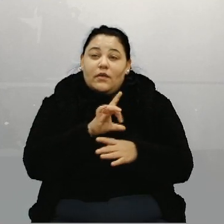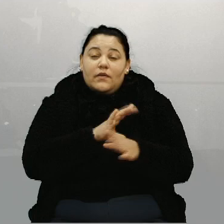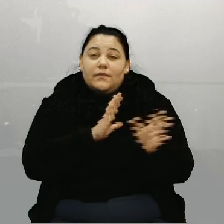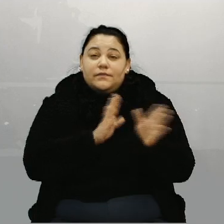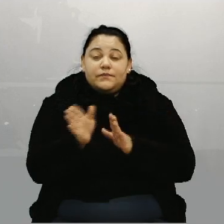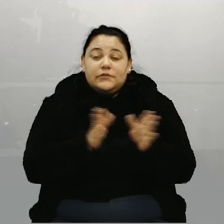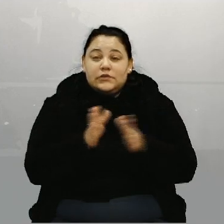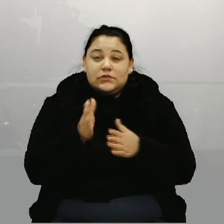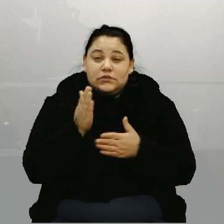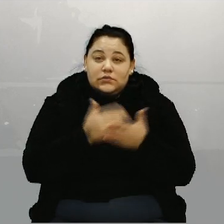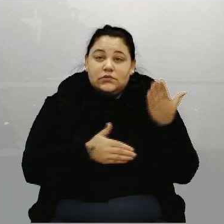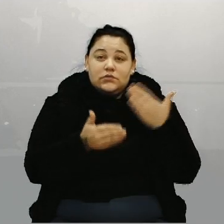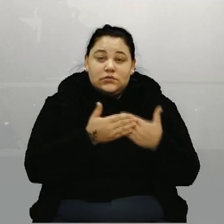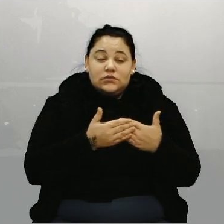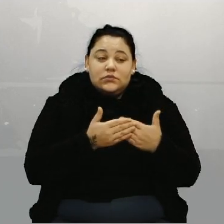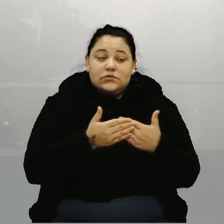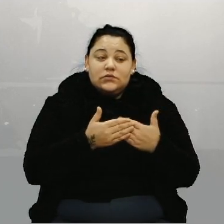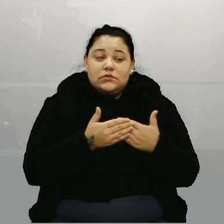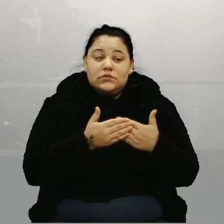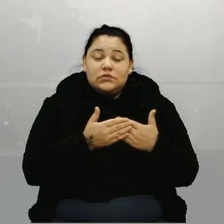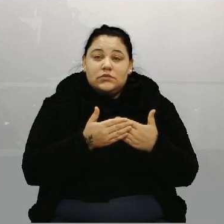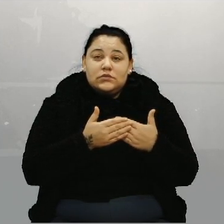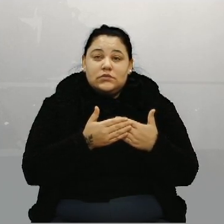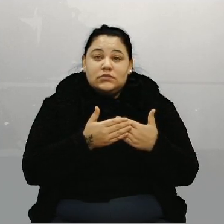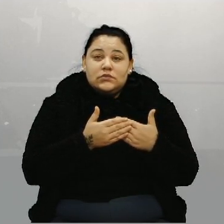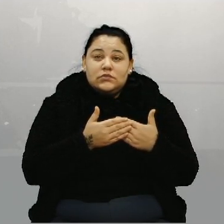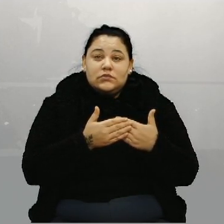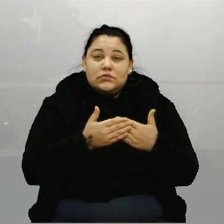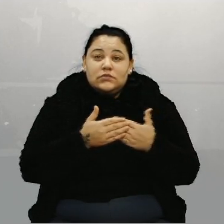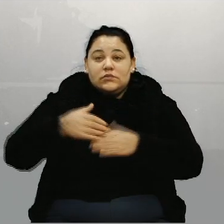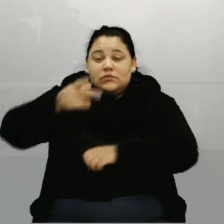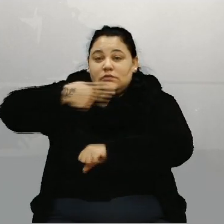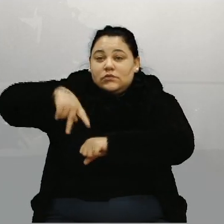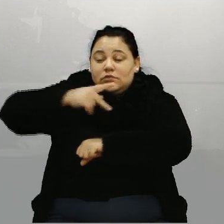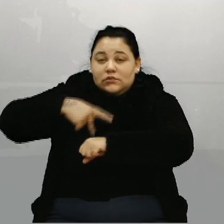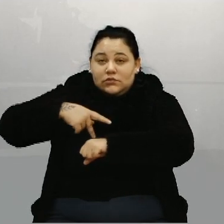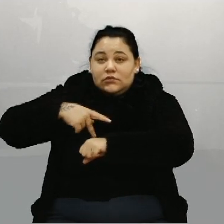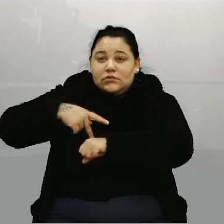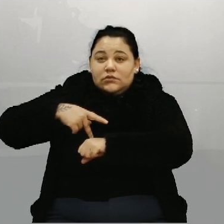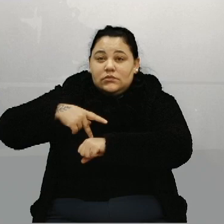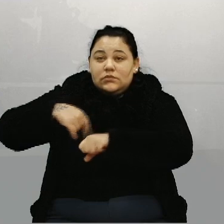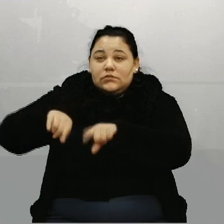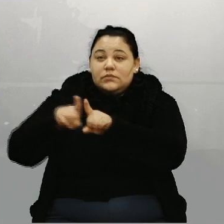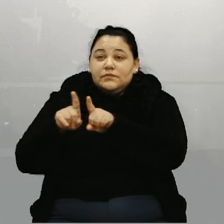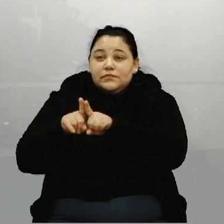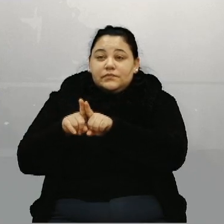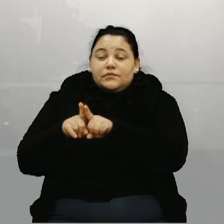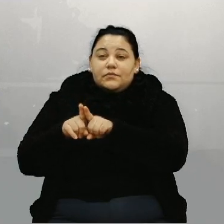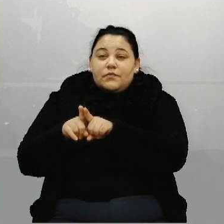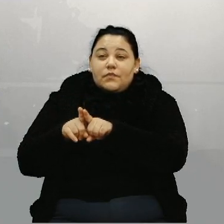a todas as rodovias do estado, do país, para escoar as mercadorias.